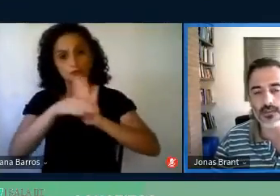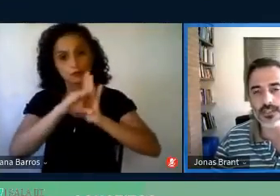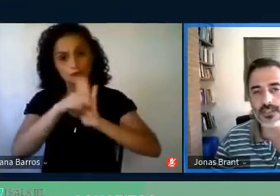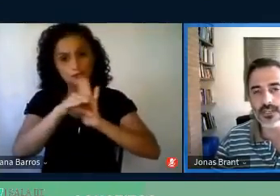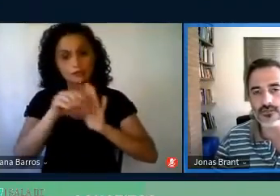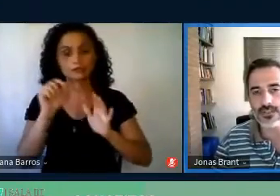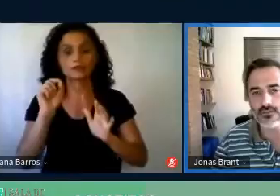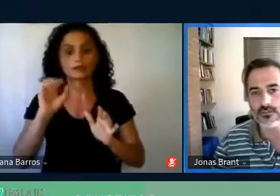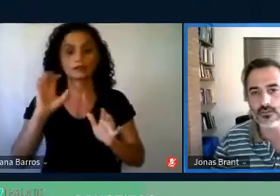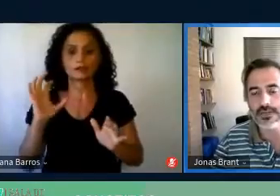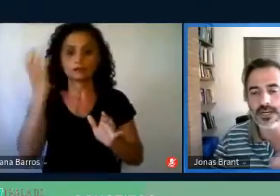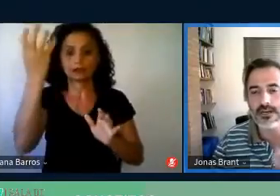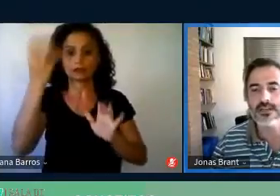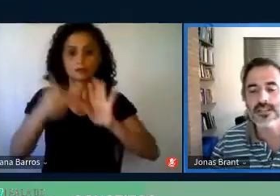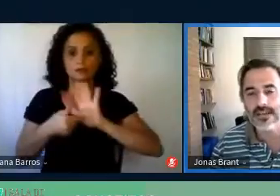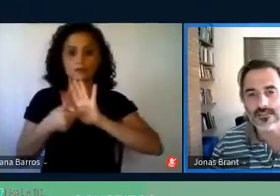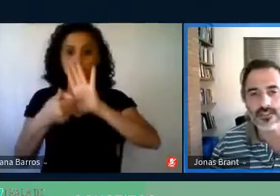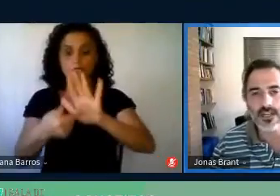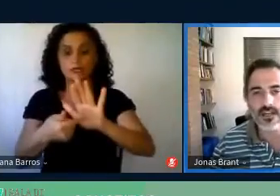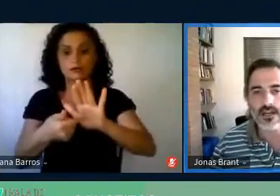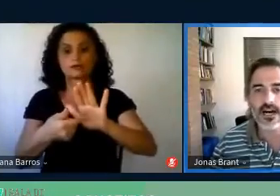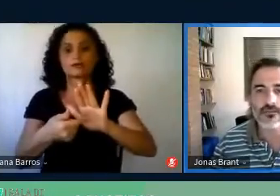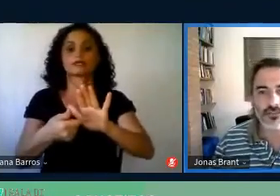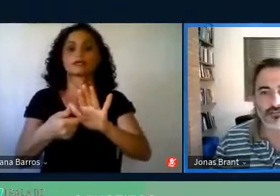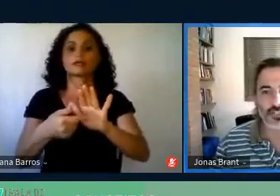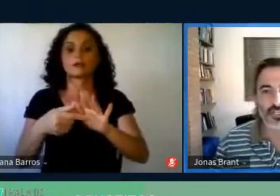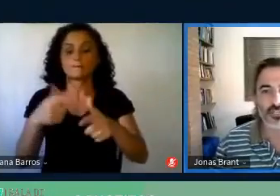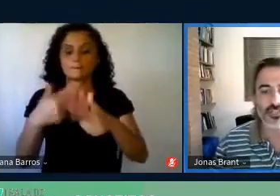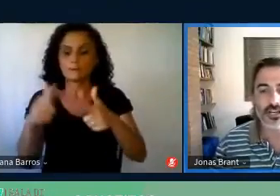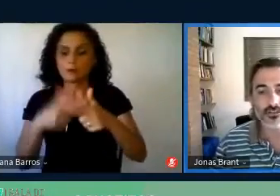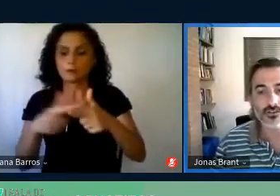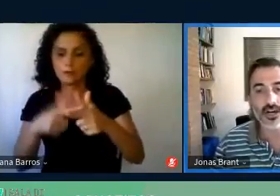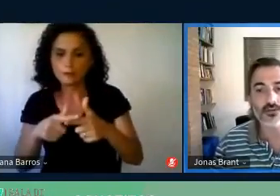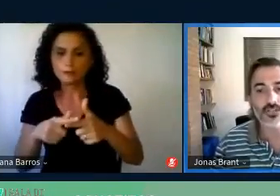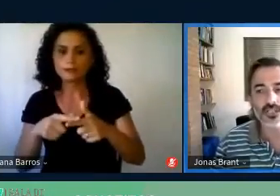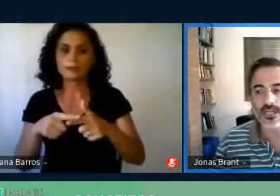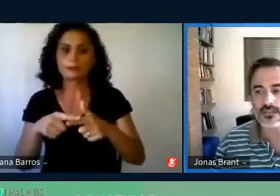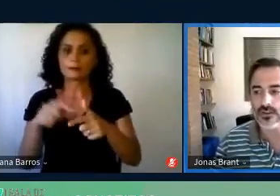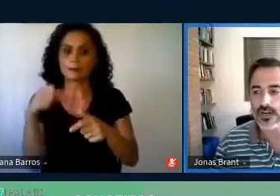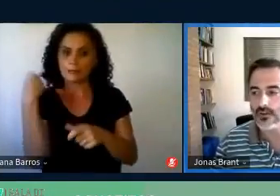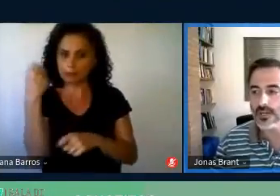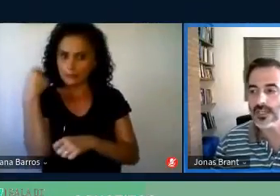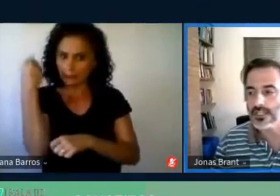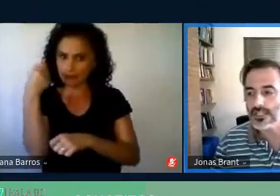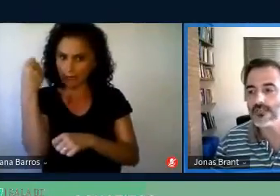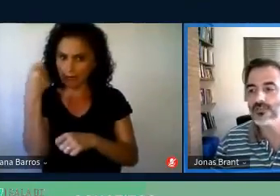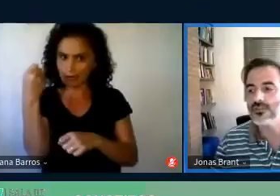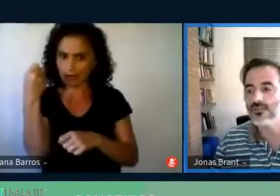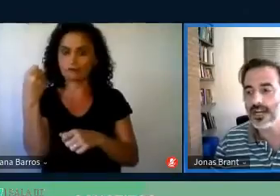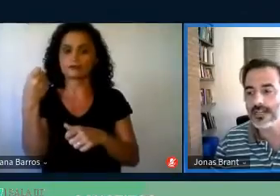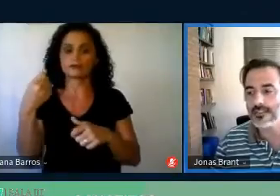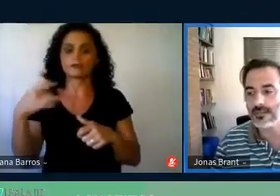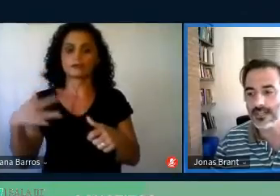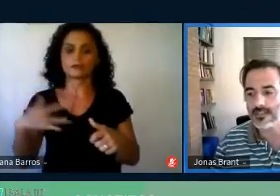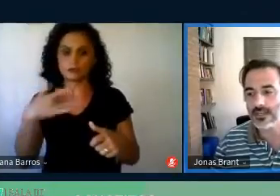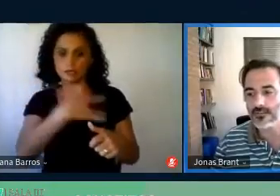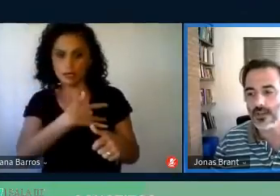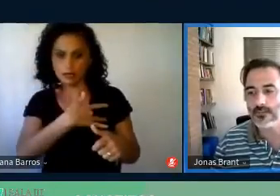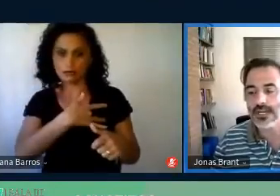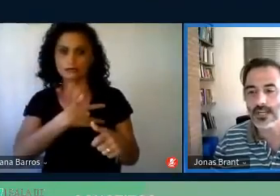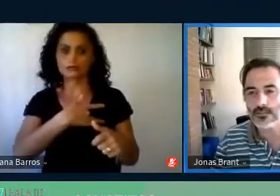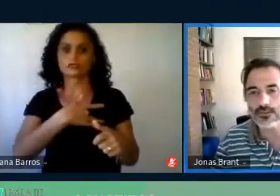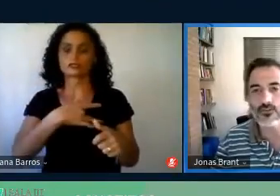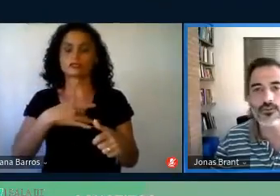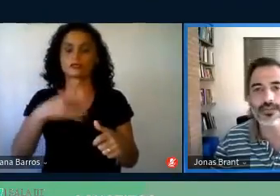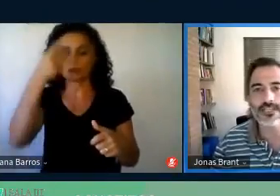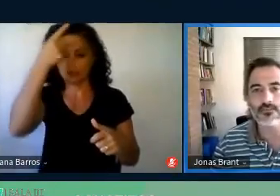padrão que represente risco à saúde pública deve ser alvo da vigilância nacional e internacional e a gente deve notificar esses parceiros